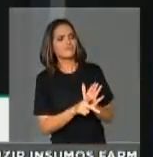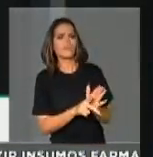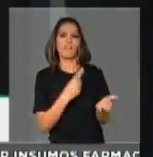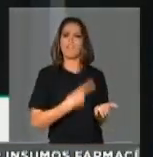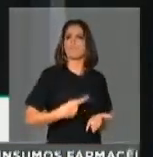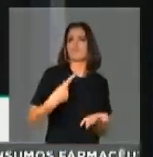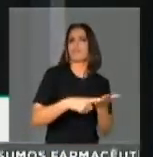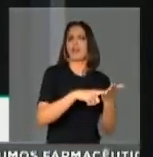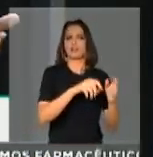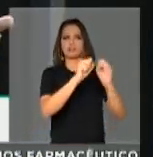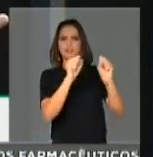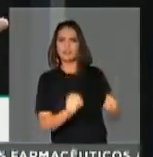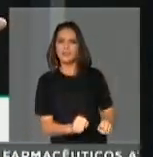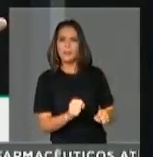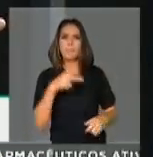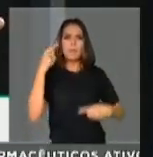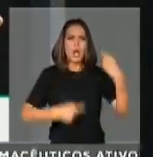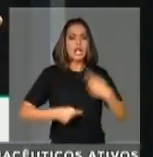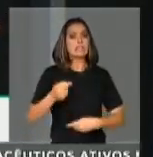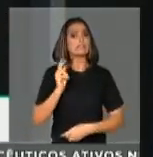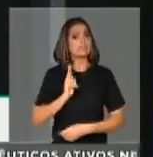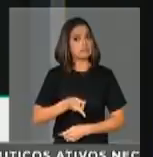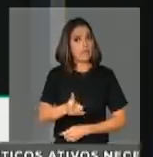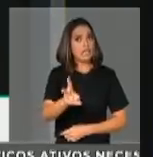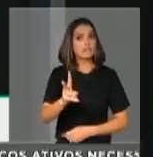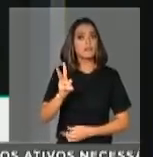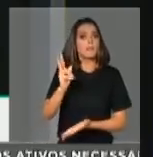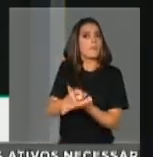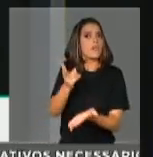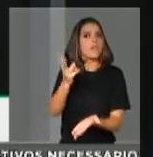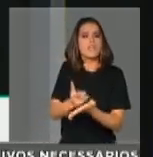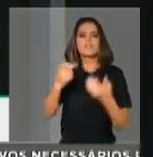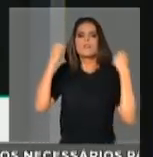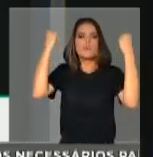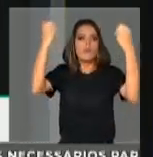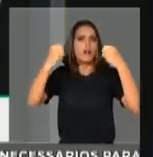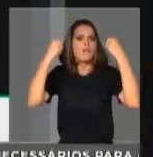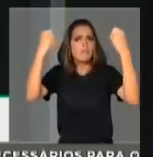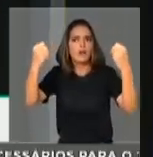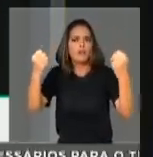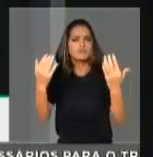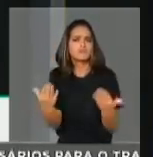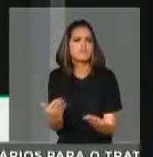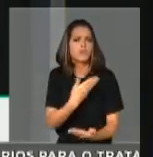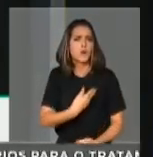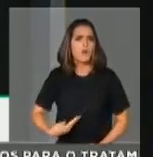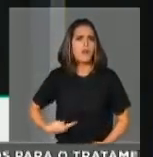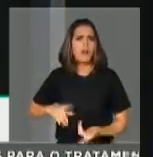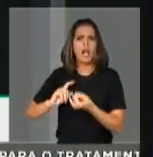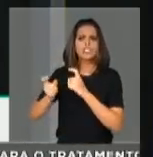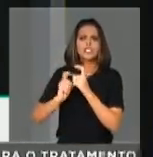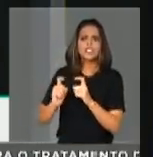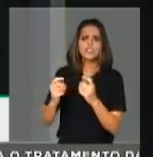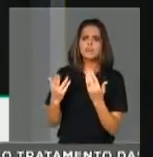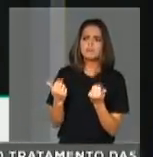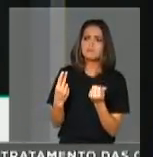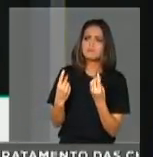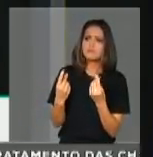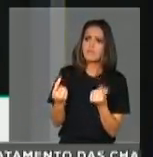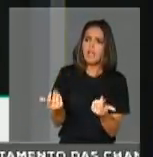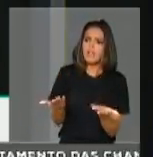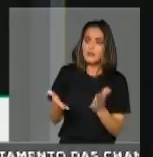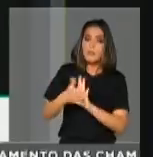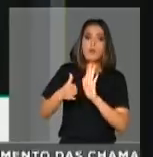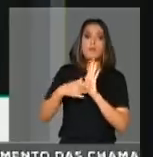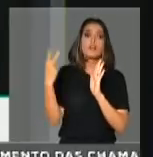e tenta agora se manter em campanha e não governando. Se não consegue governar é porque não tem proposta. Hoje o